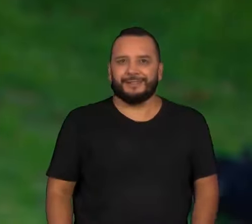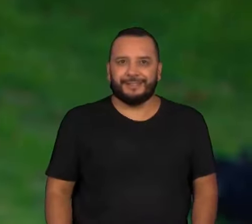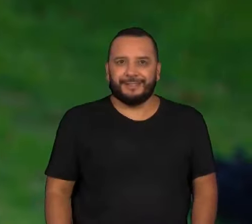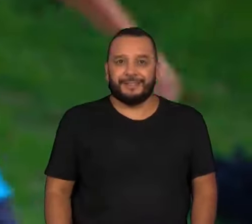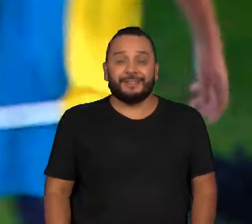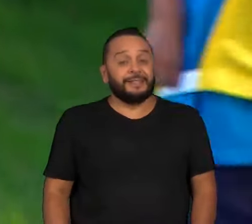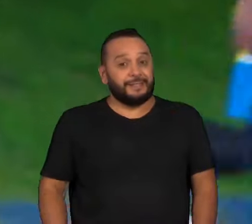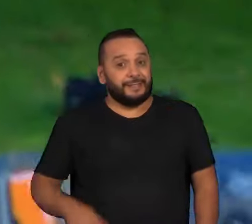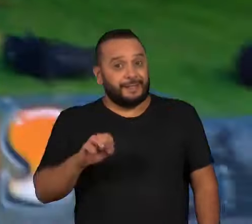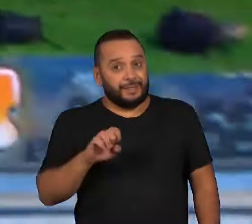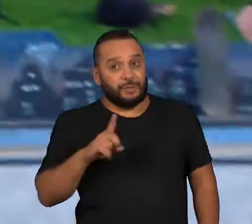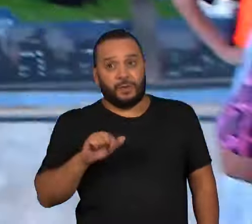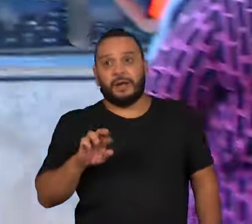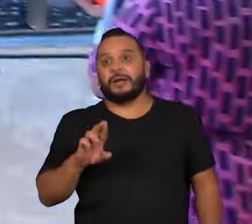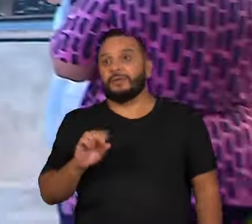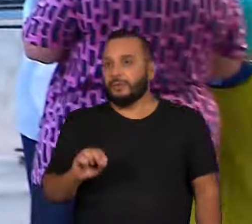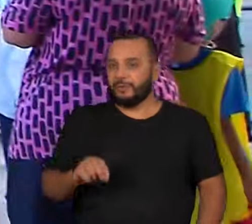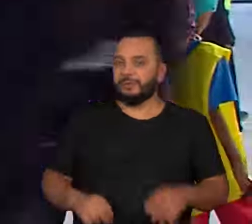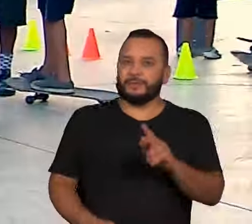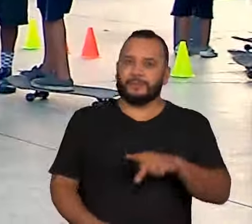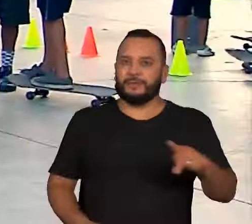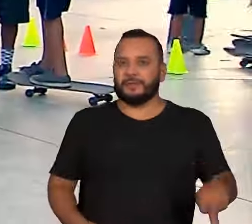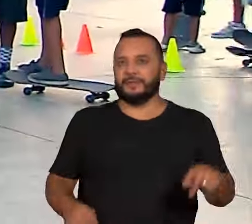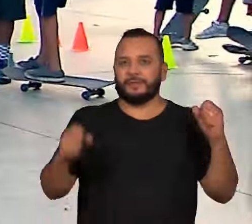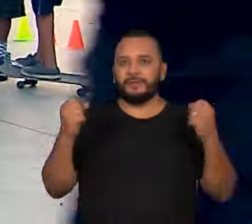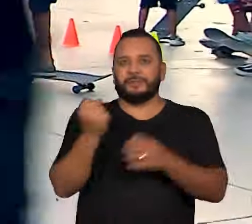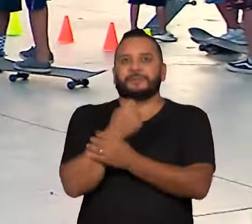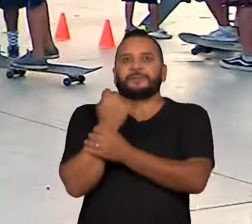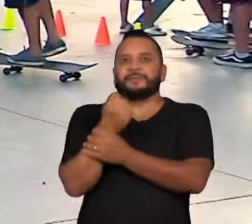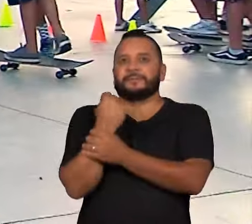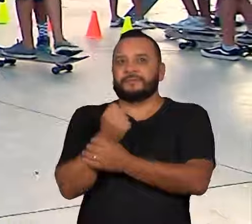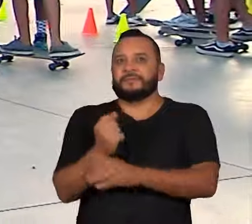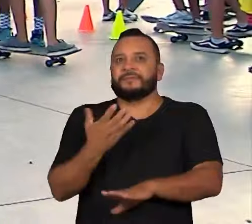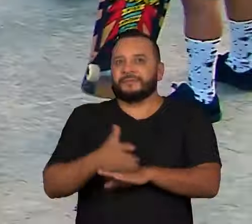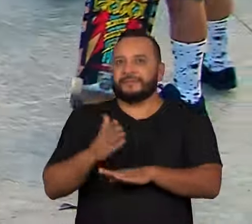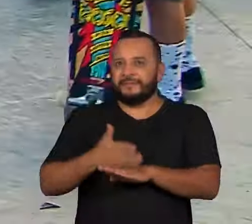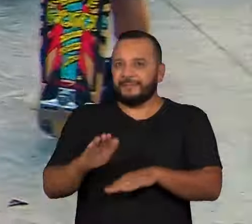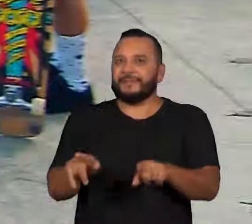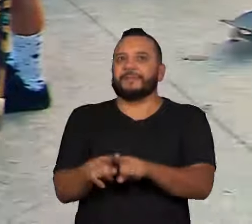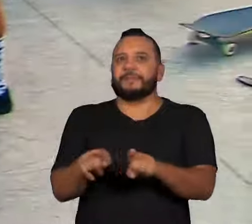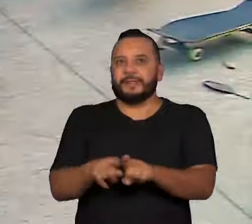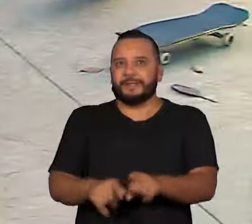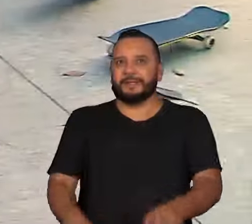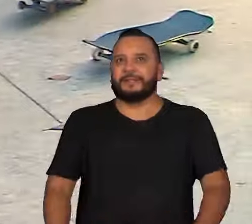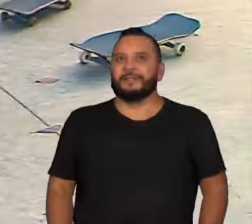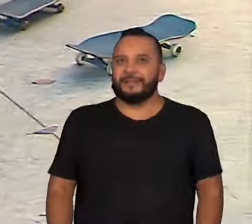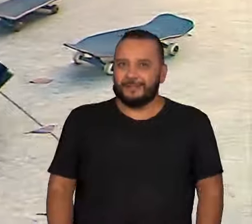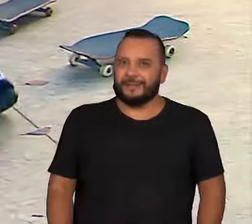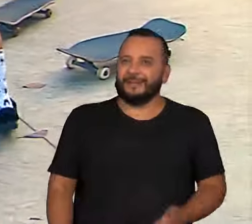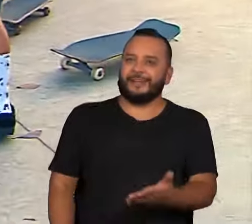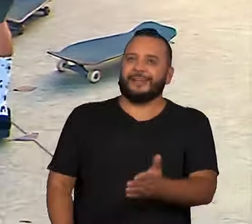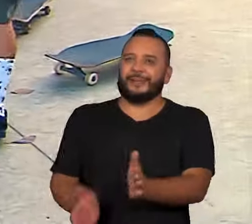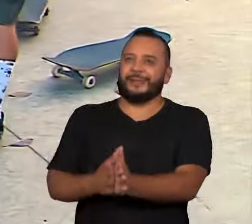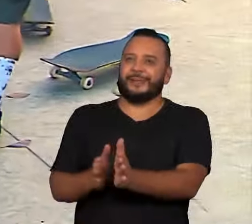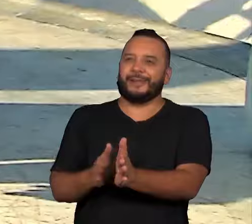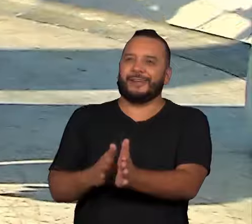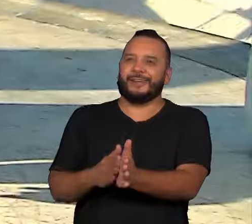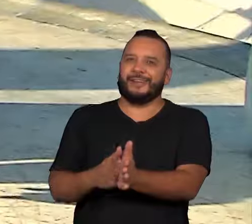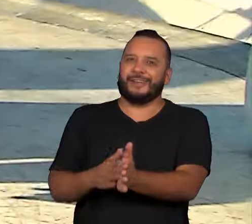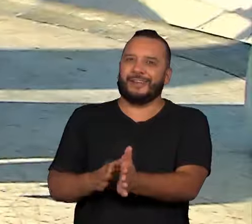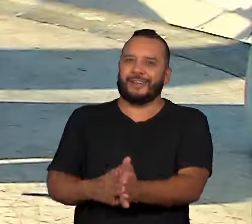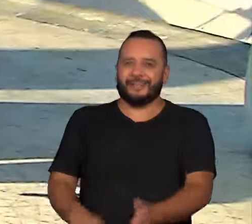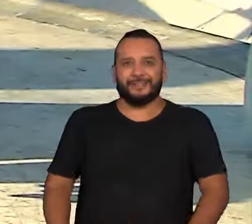Até o Eduardo, professor de educação física, resolveu praticar. Aê, garoto!